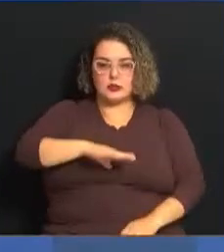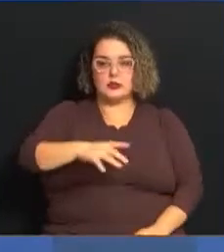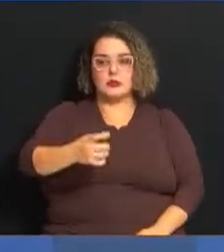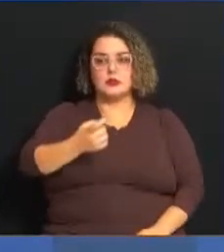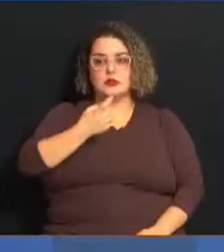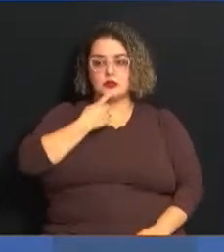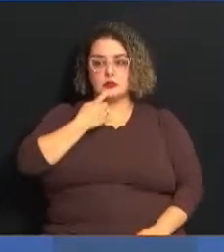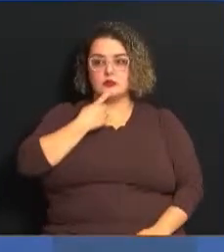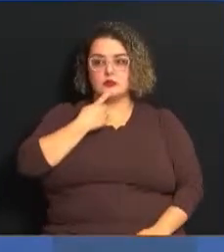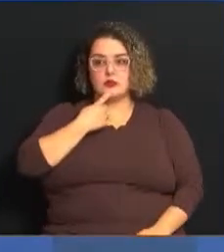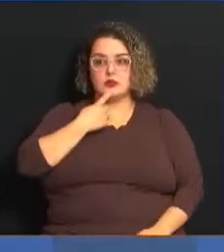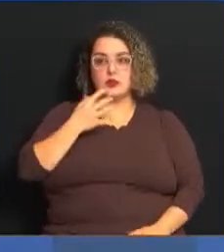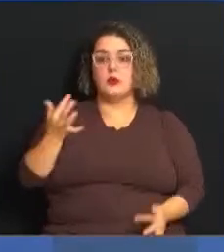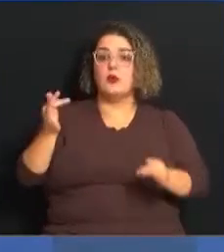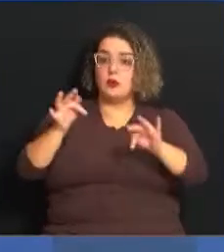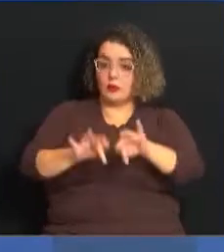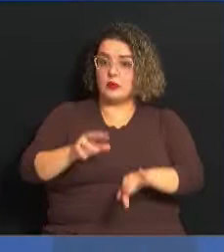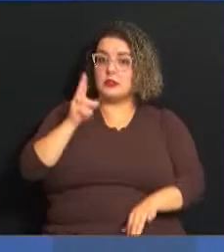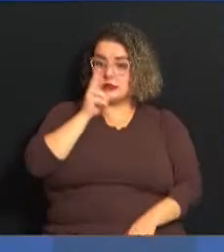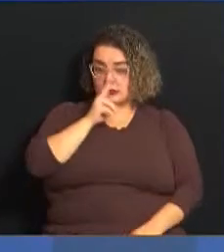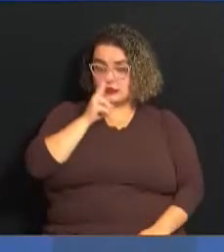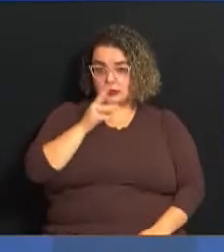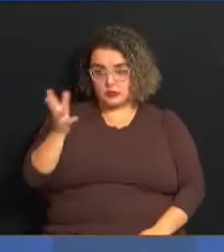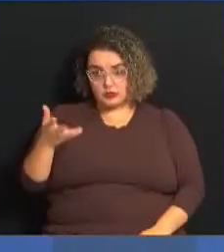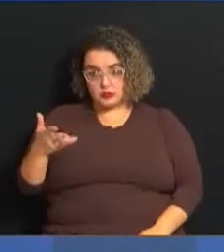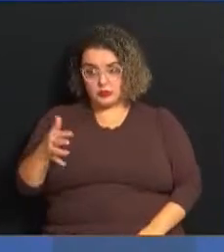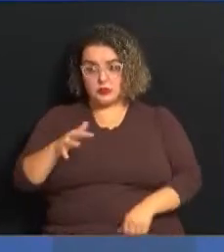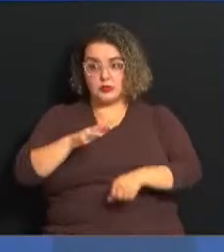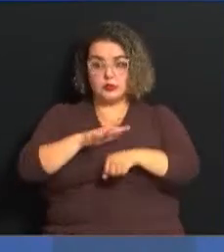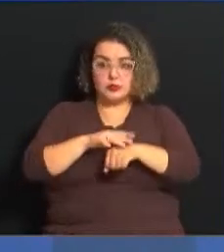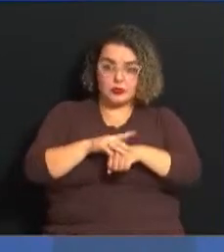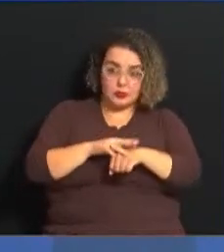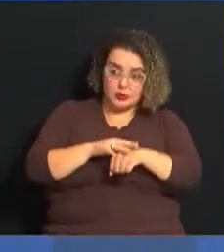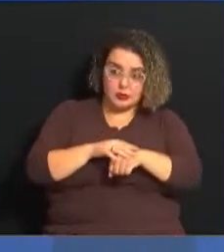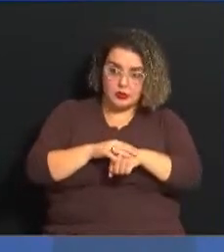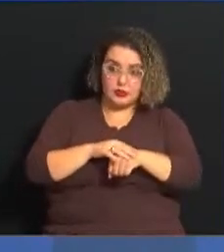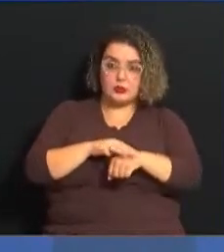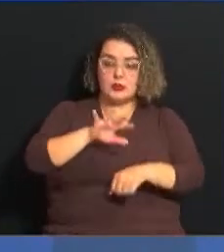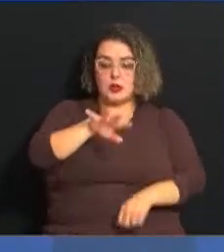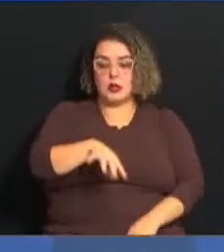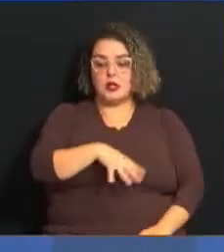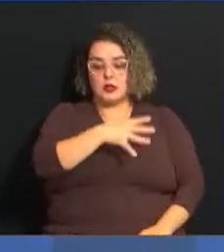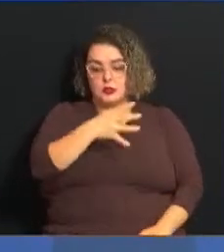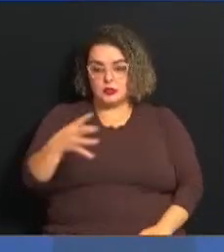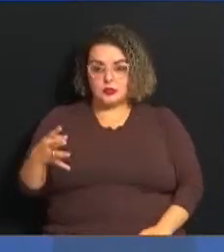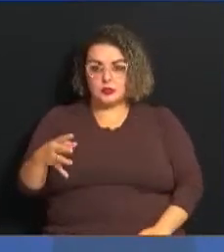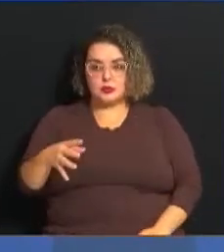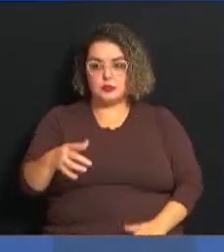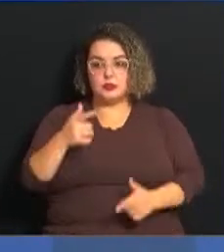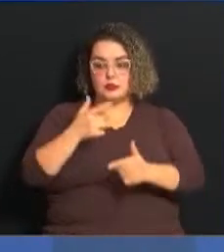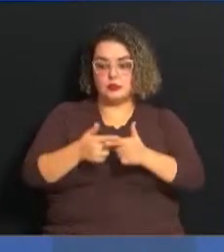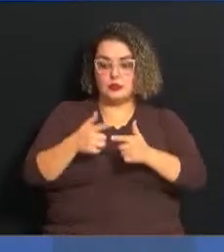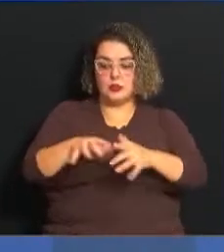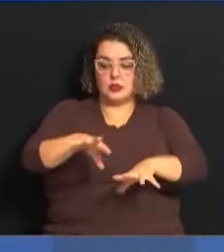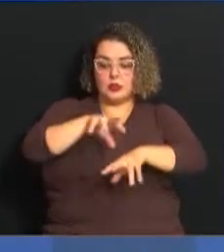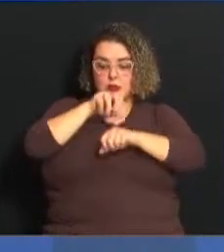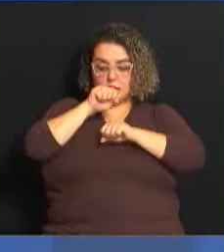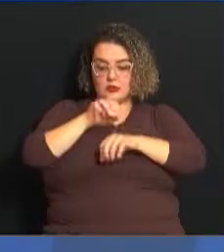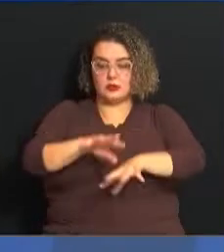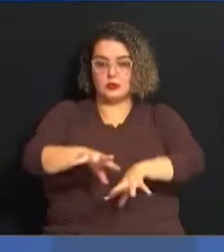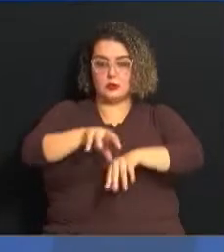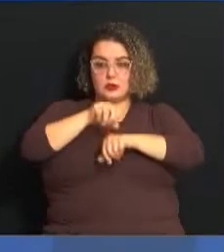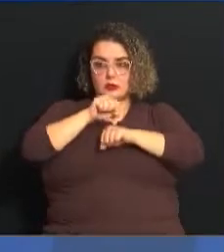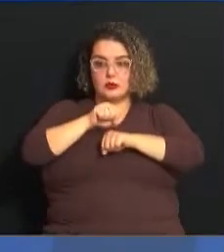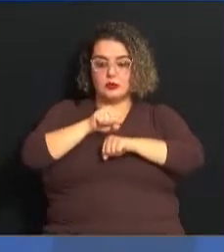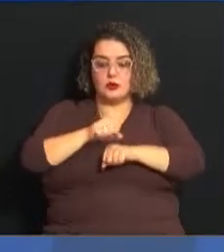com o fim dessa emergência, a doença passou a compor a relação de doenças respiratórias de notificação